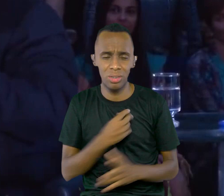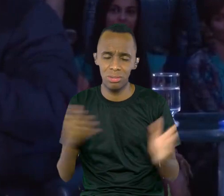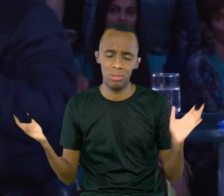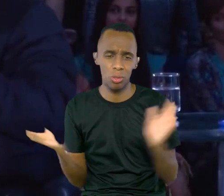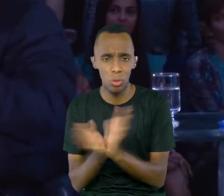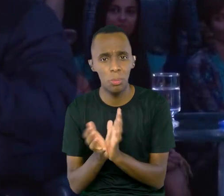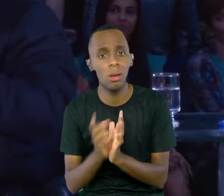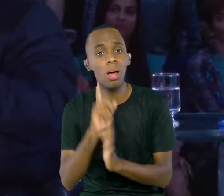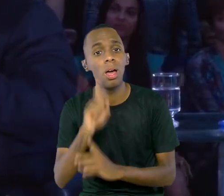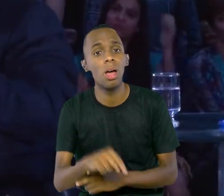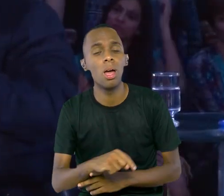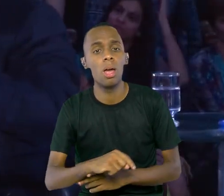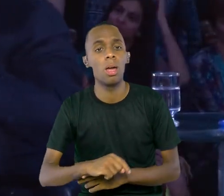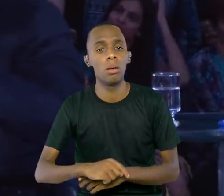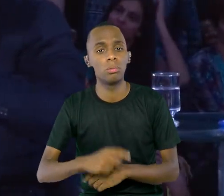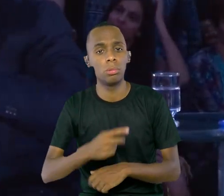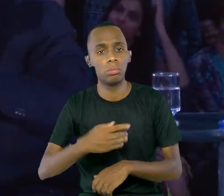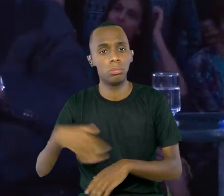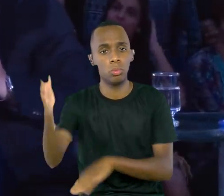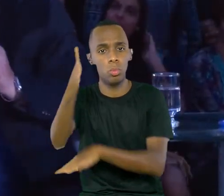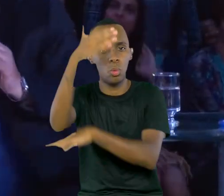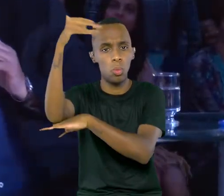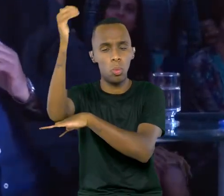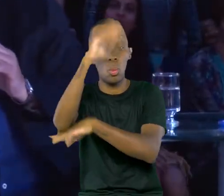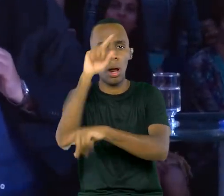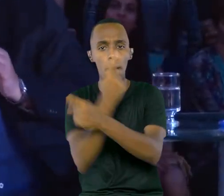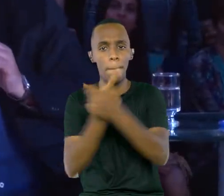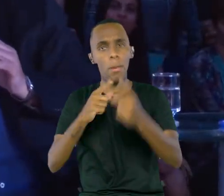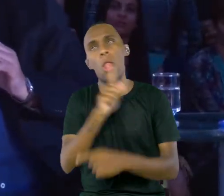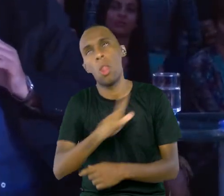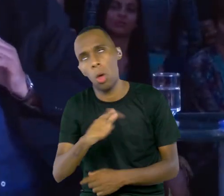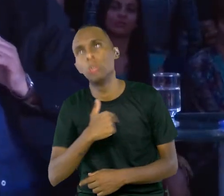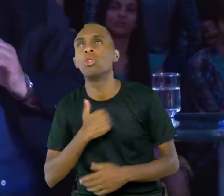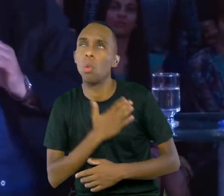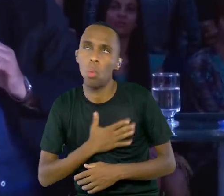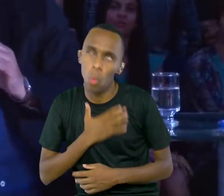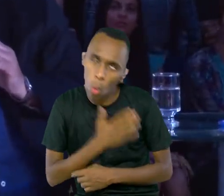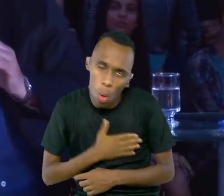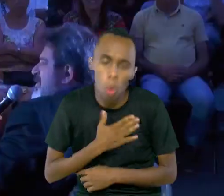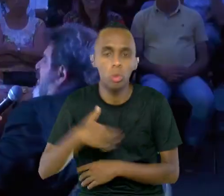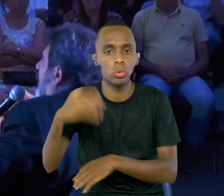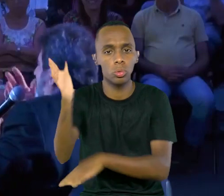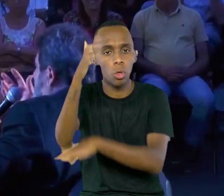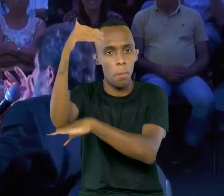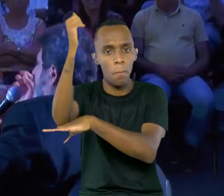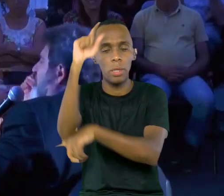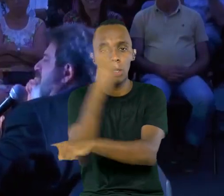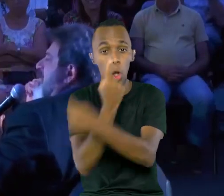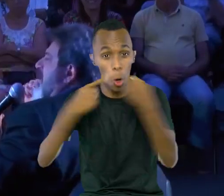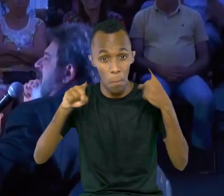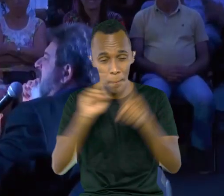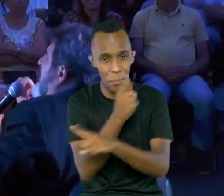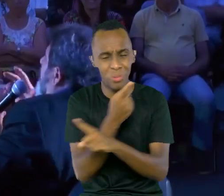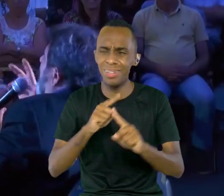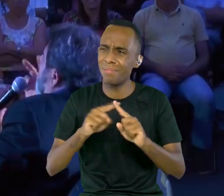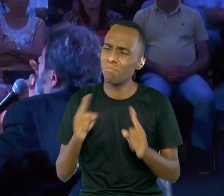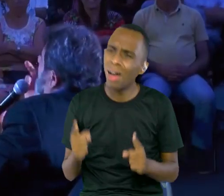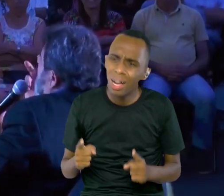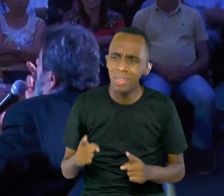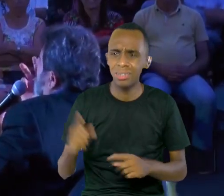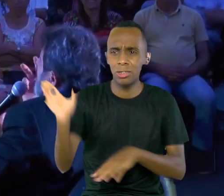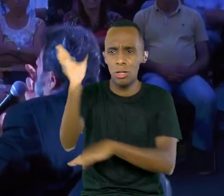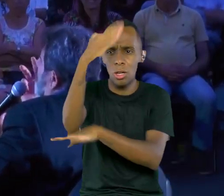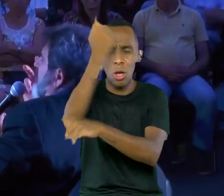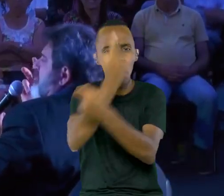de vida coletiva, que é o hino nacional. Claro que eu gosto do nosso hino, aprecio outros também, mas